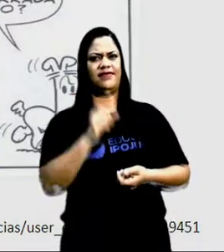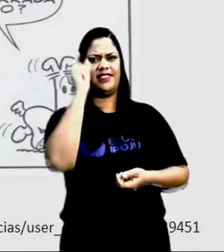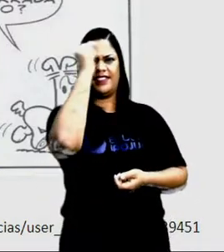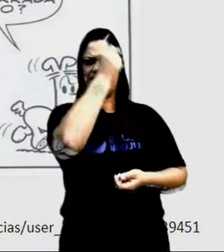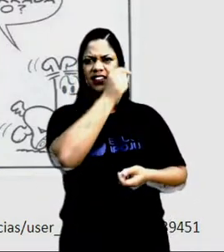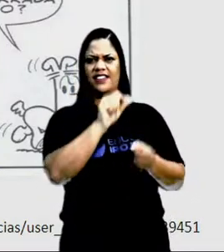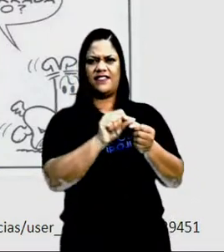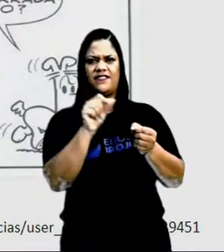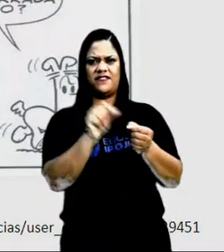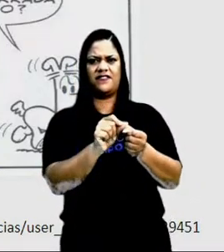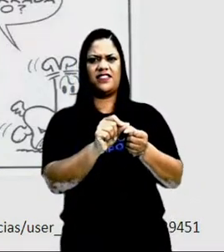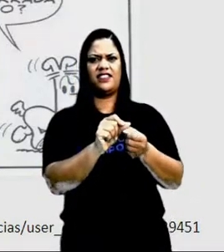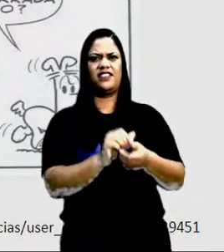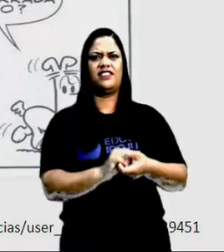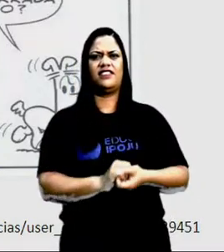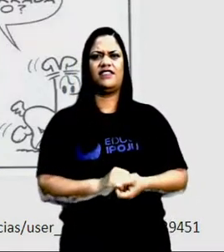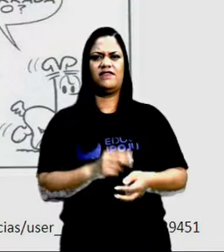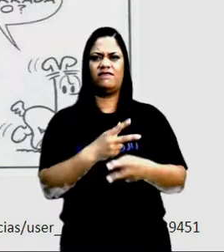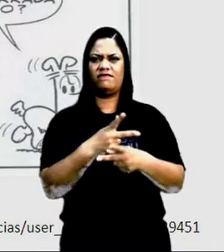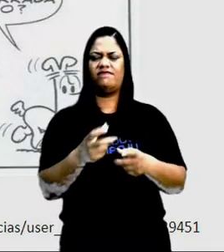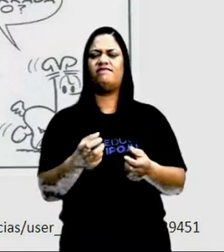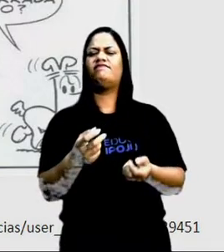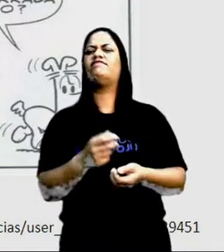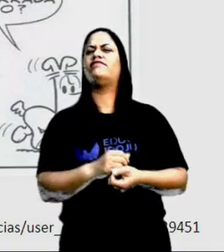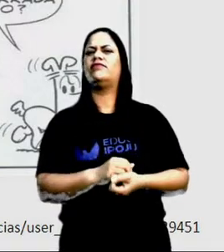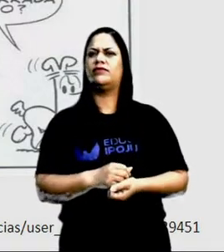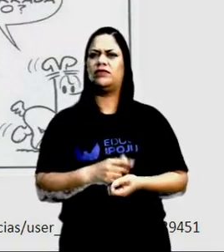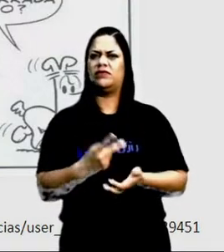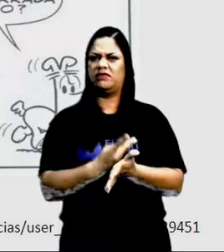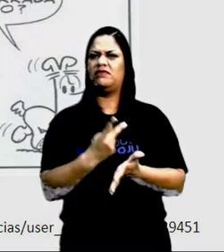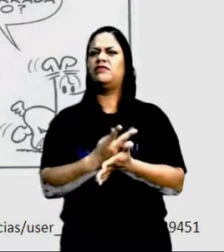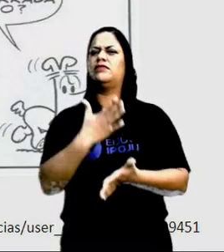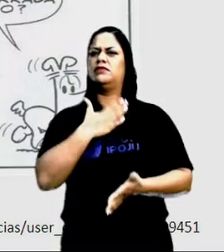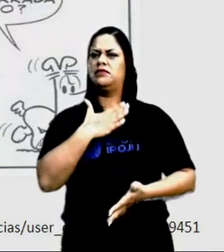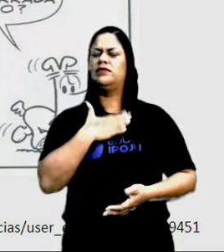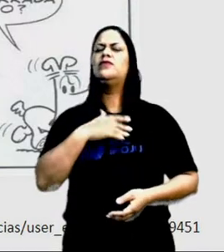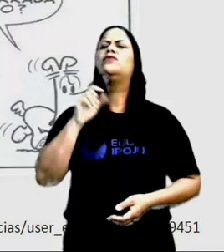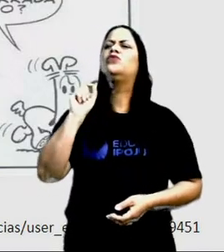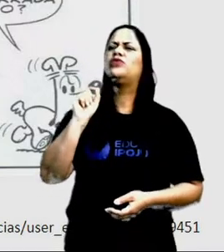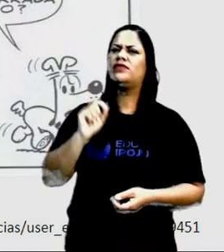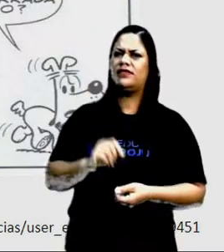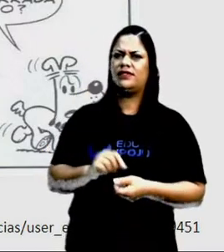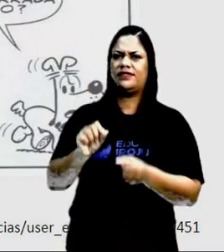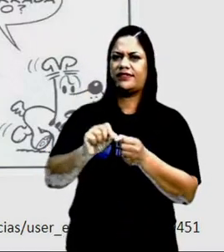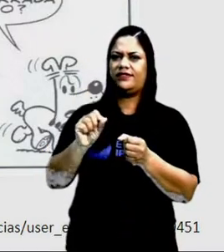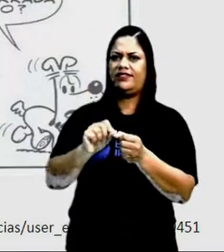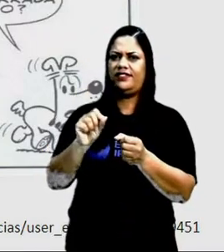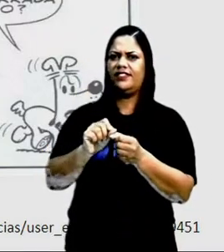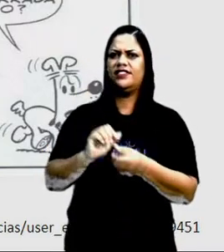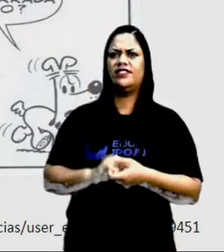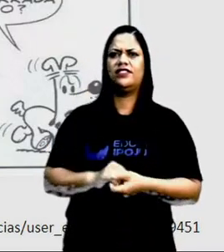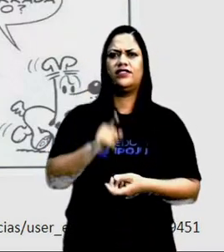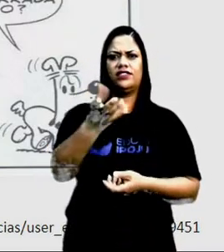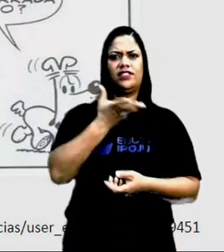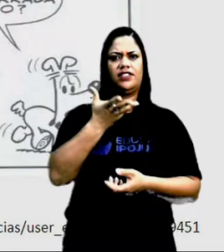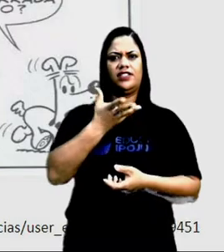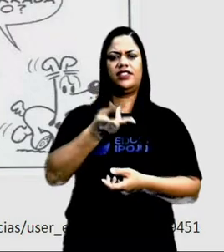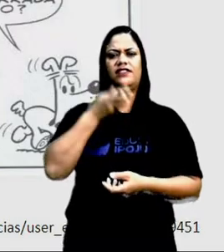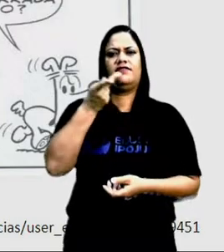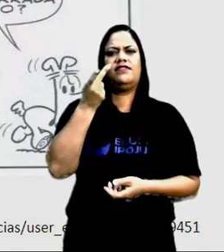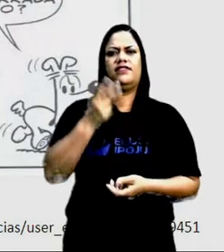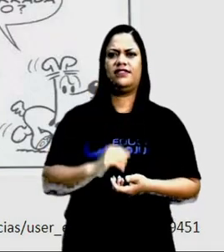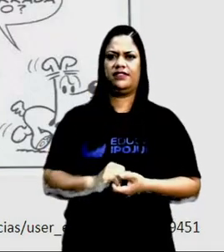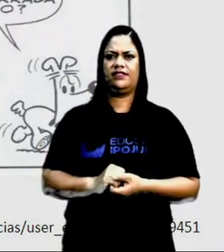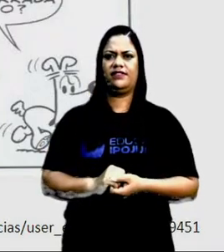fez uma jeitada comigo. Jeitada? Ué, o que você queria que eu